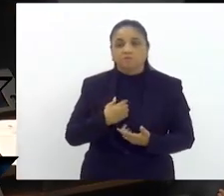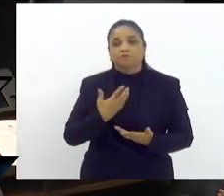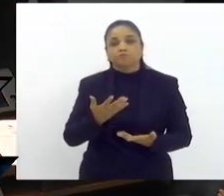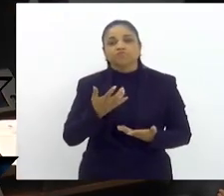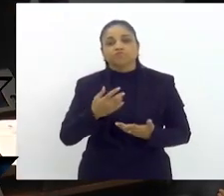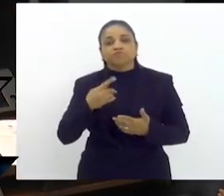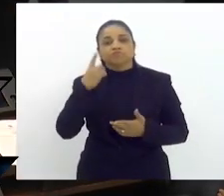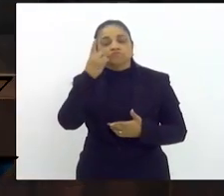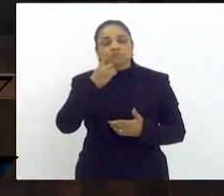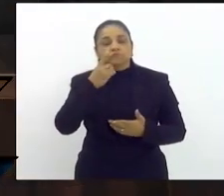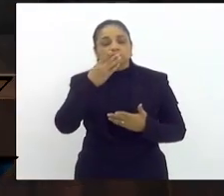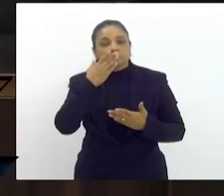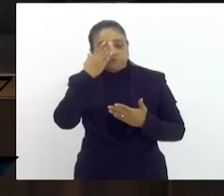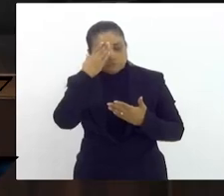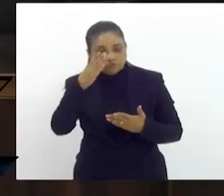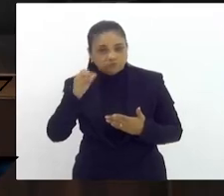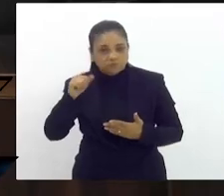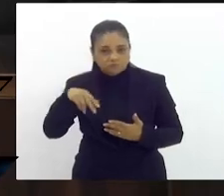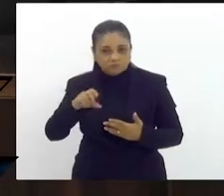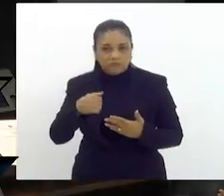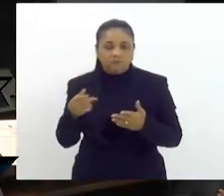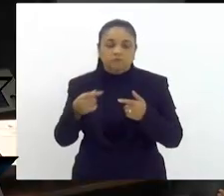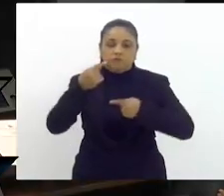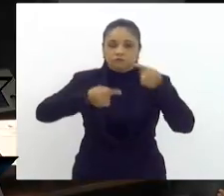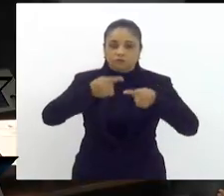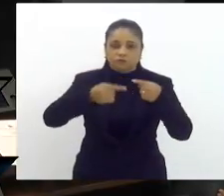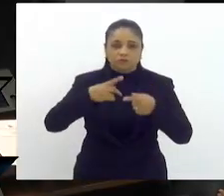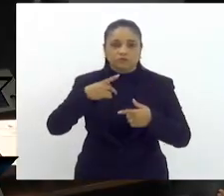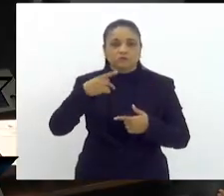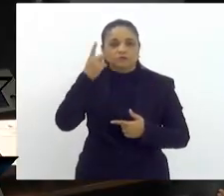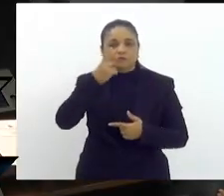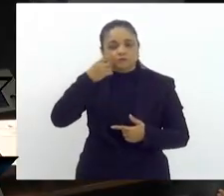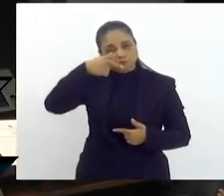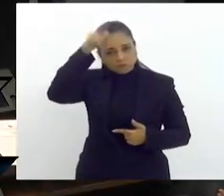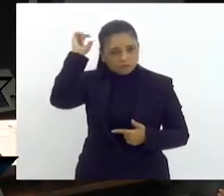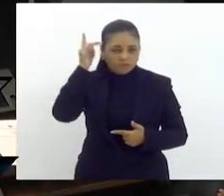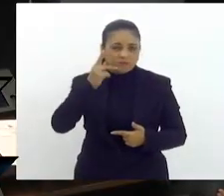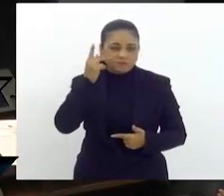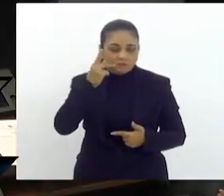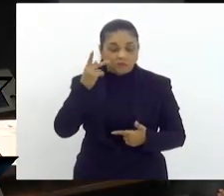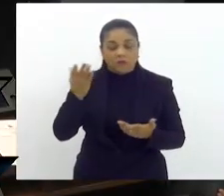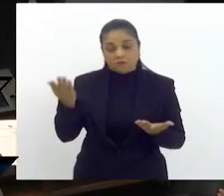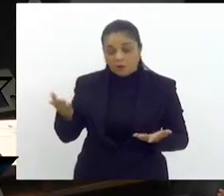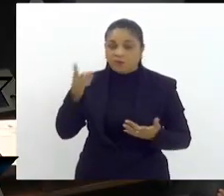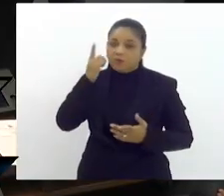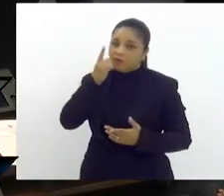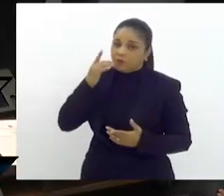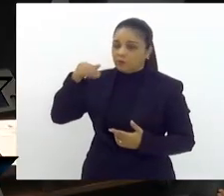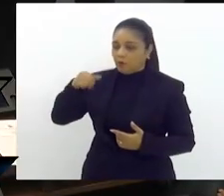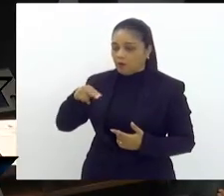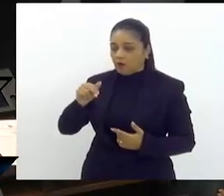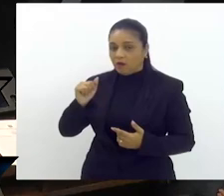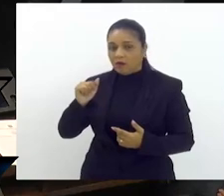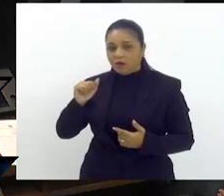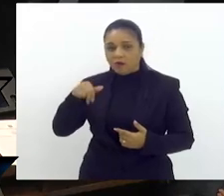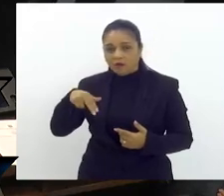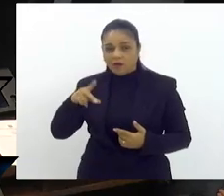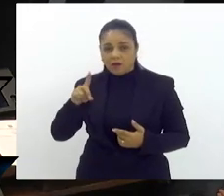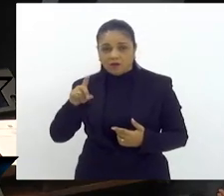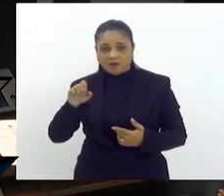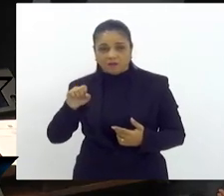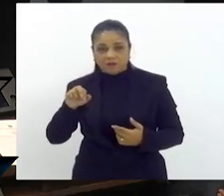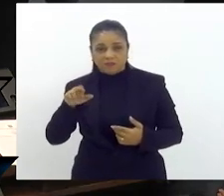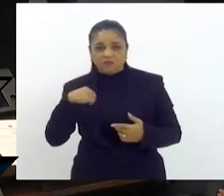Obrigado Deputado antes para discutir Deputado Luiz Paulo Deputado Anderson Moraes projeto 25 23